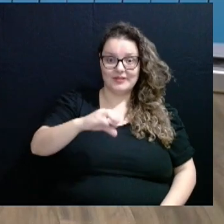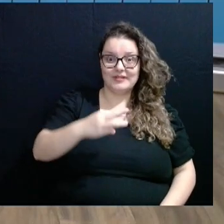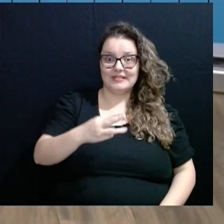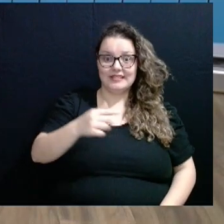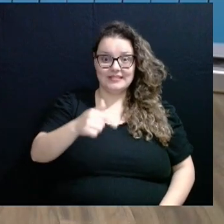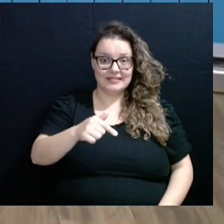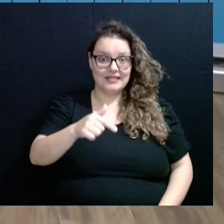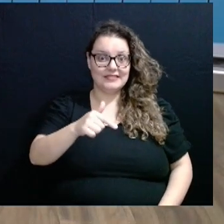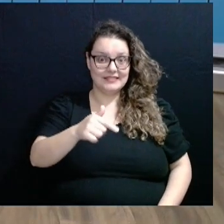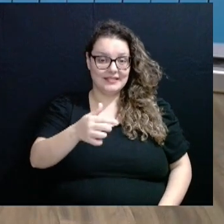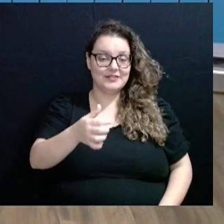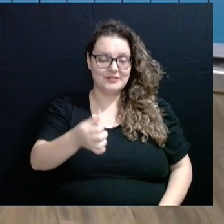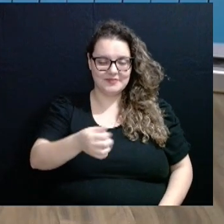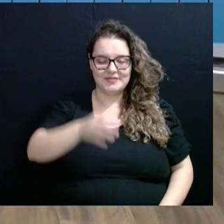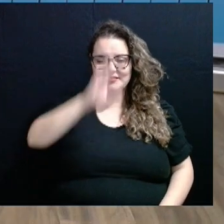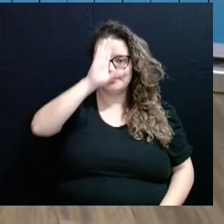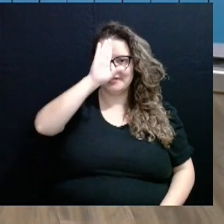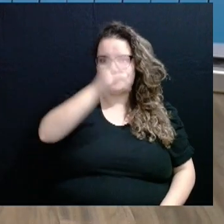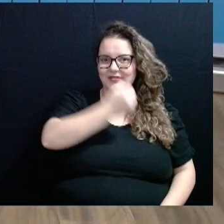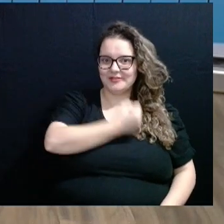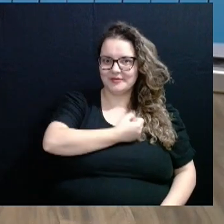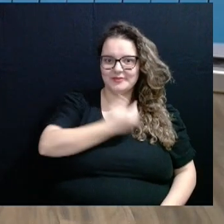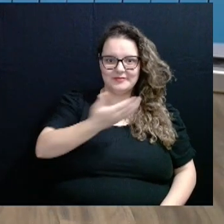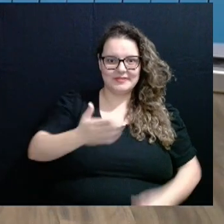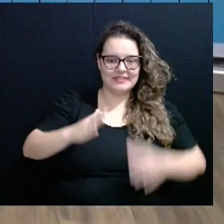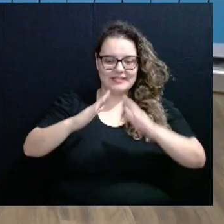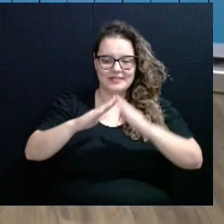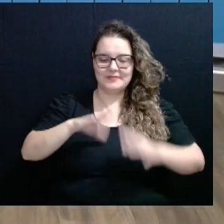né? Pode ir direto,